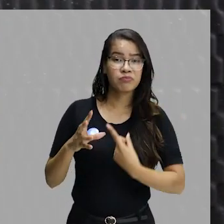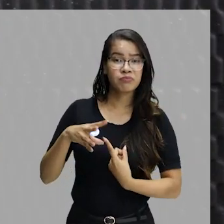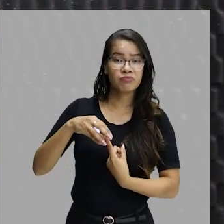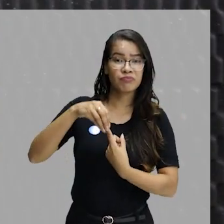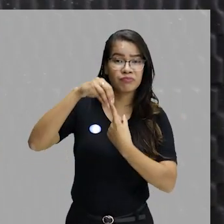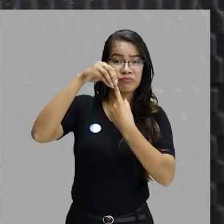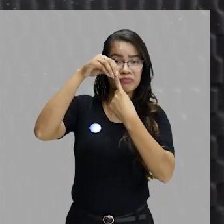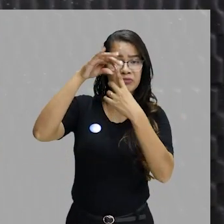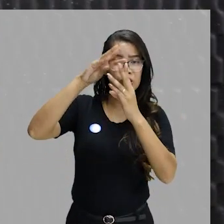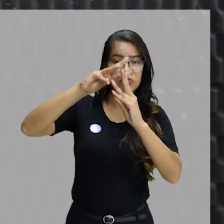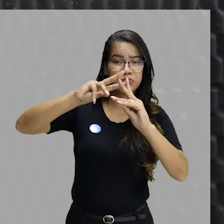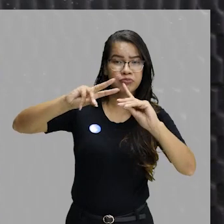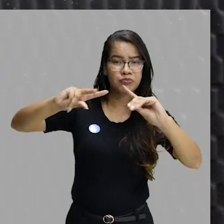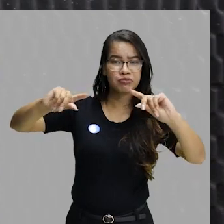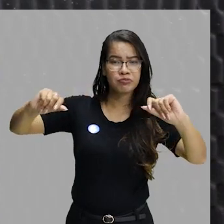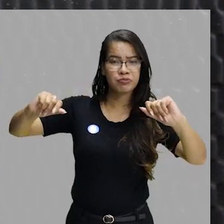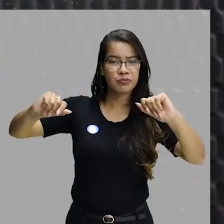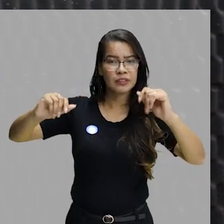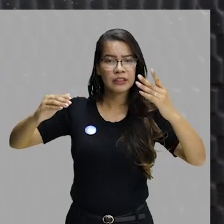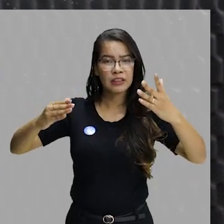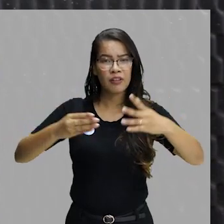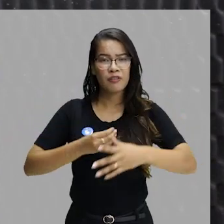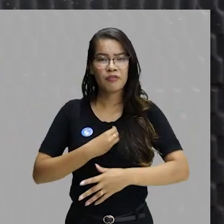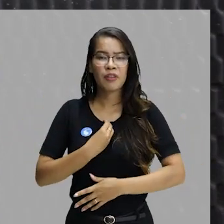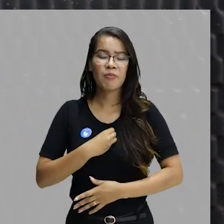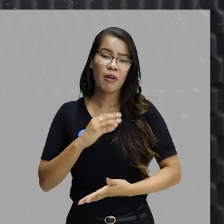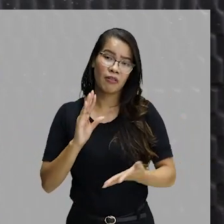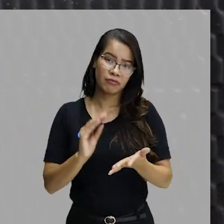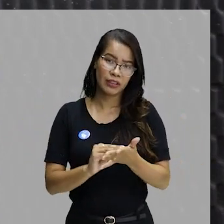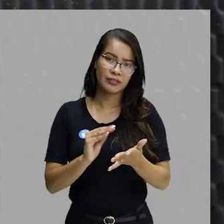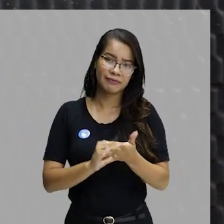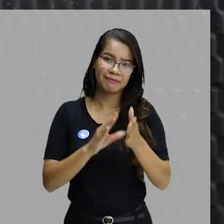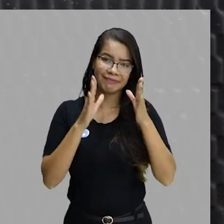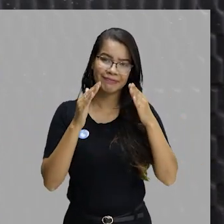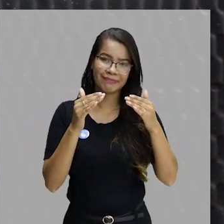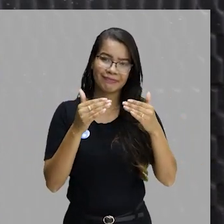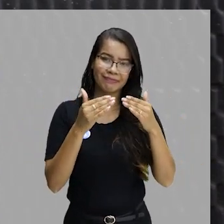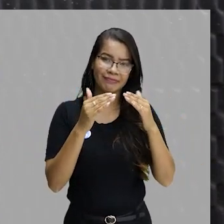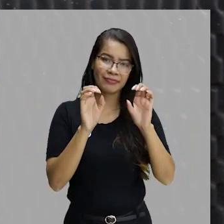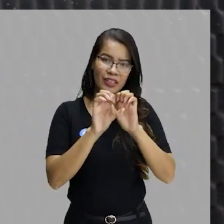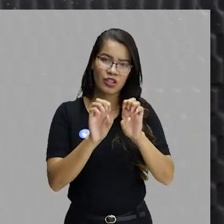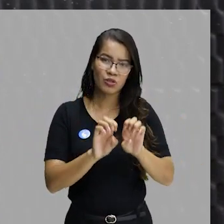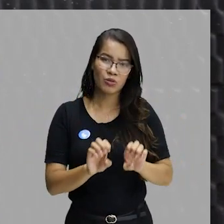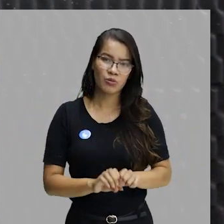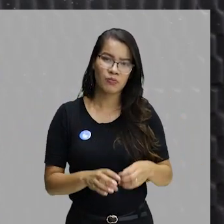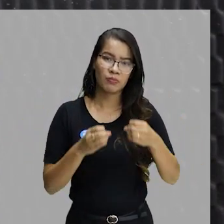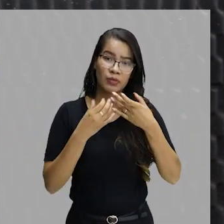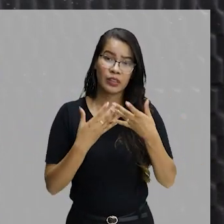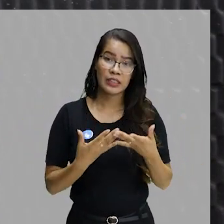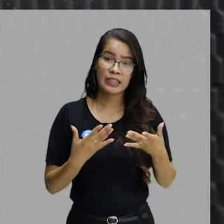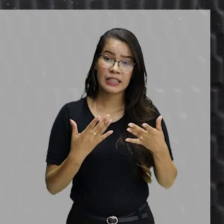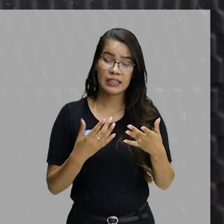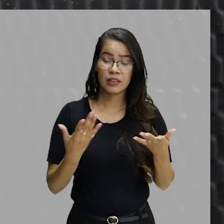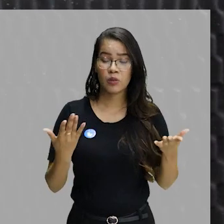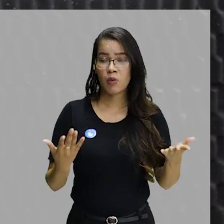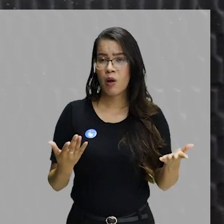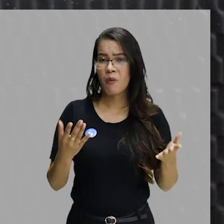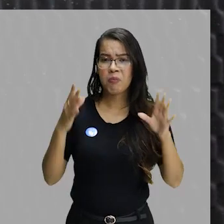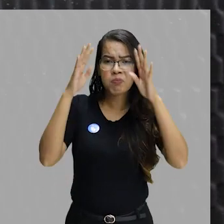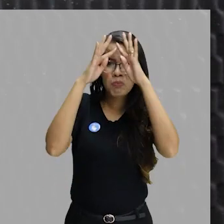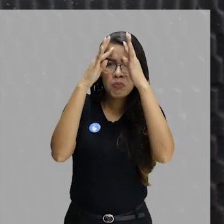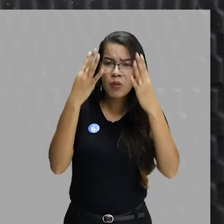uma instabilidade. E a saída que a aristocracia encontra, juntamente com aqueles